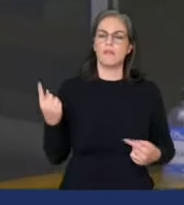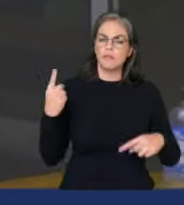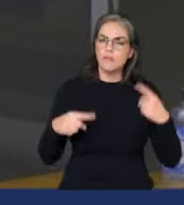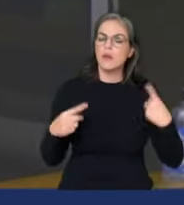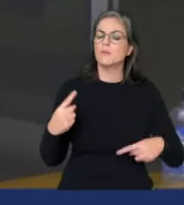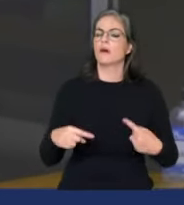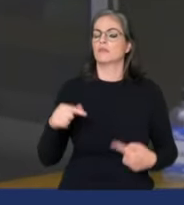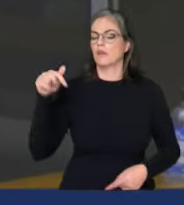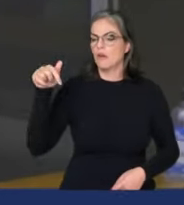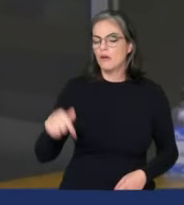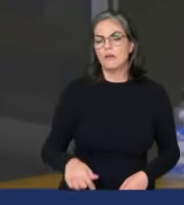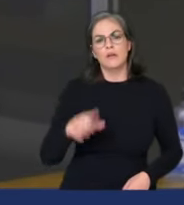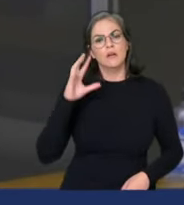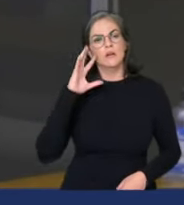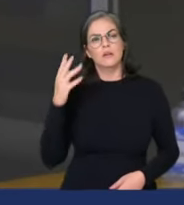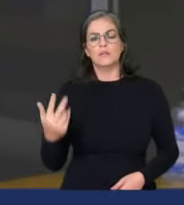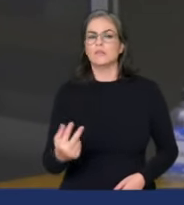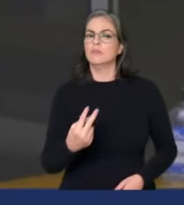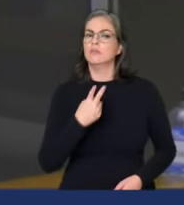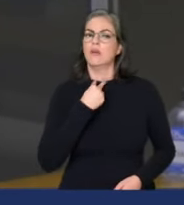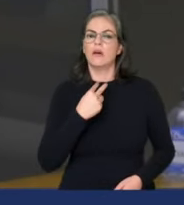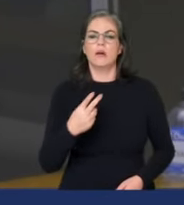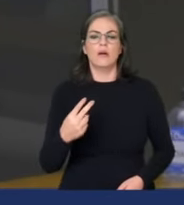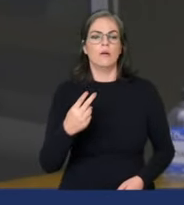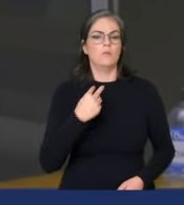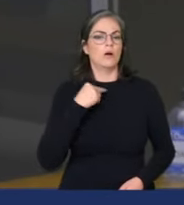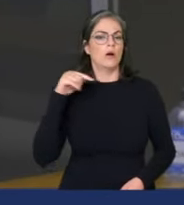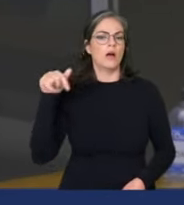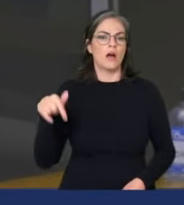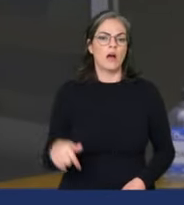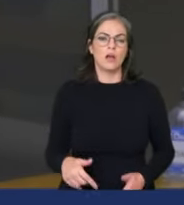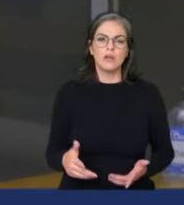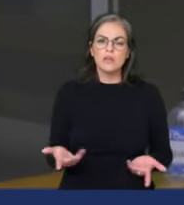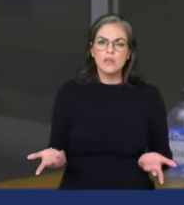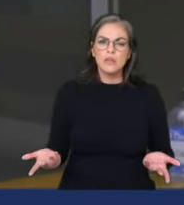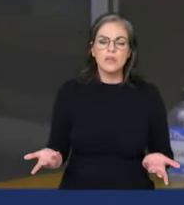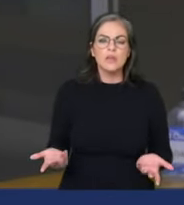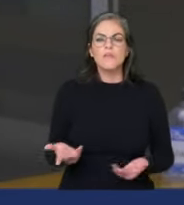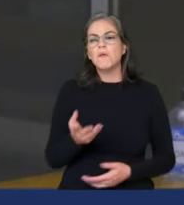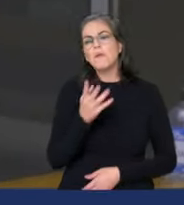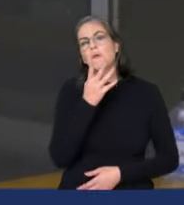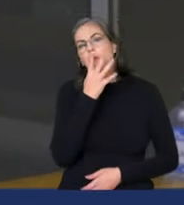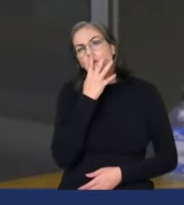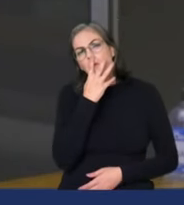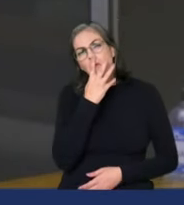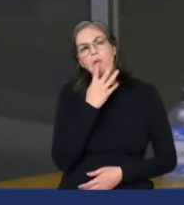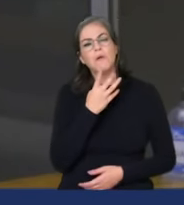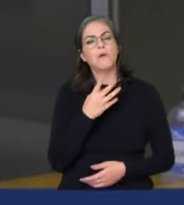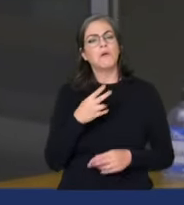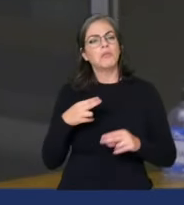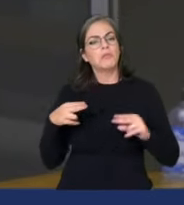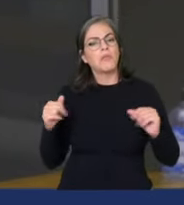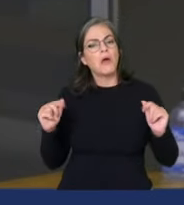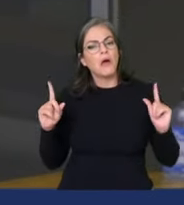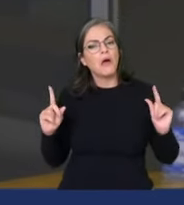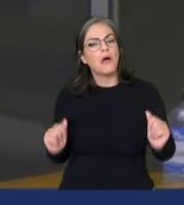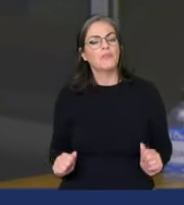aqui não podemos assistir sem aprofundar, sem